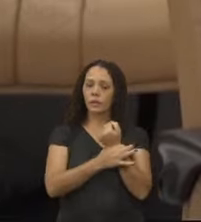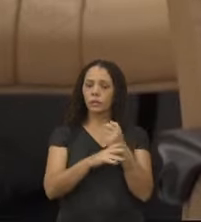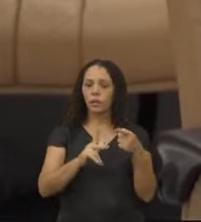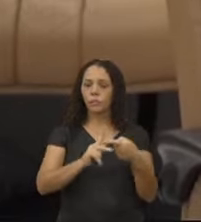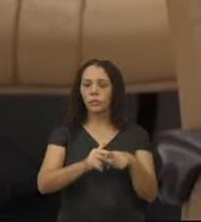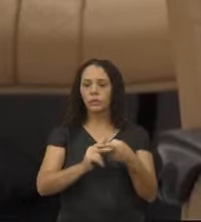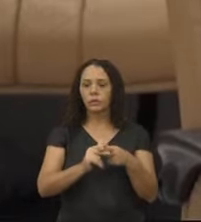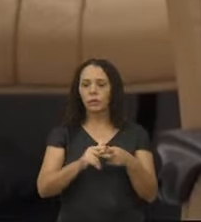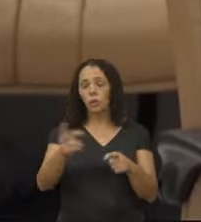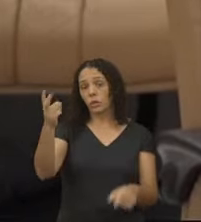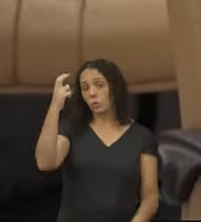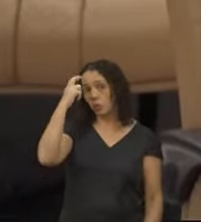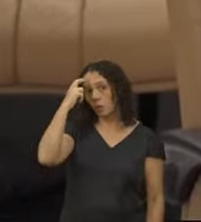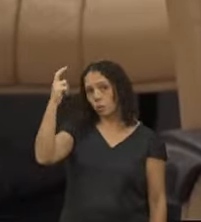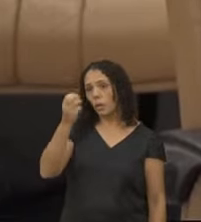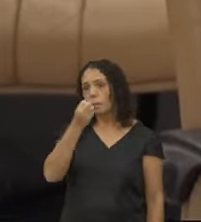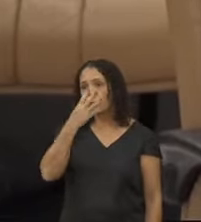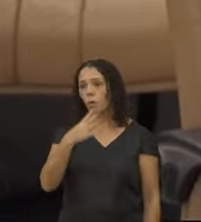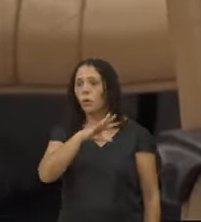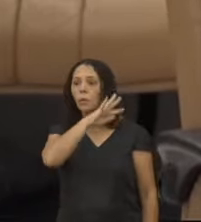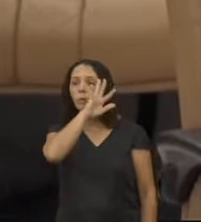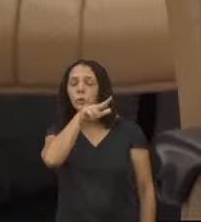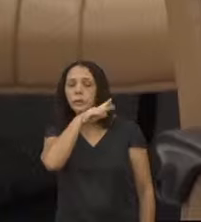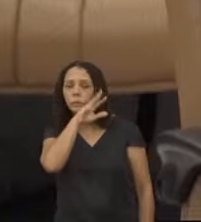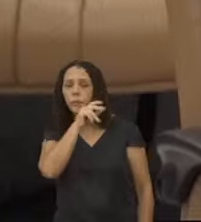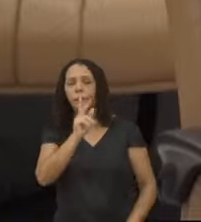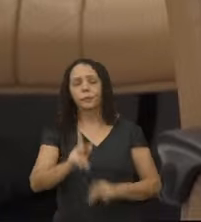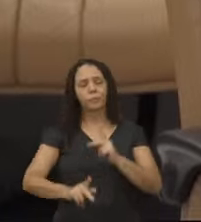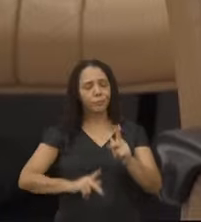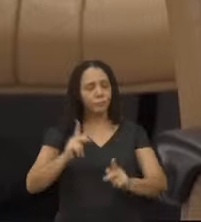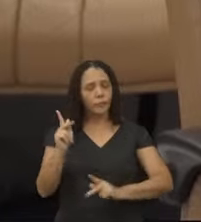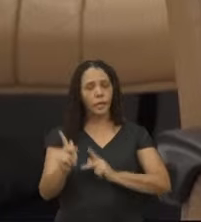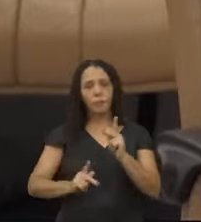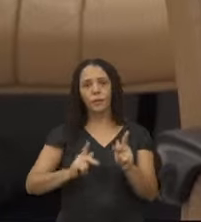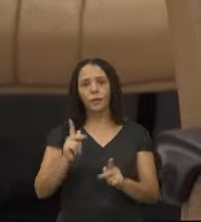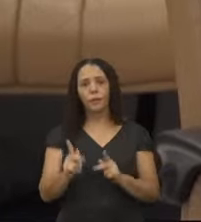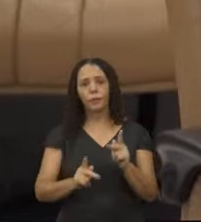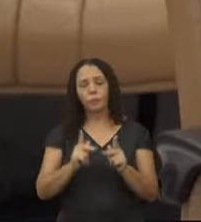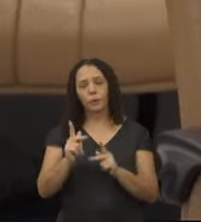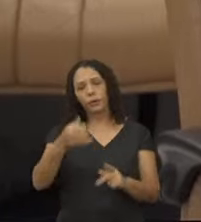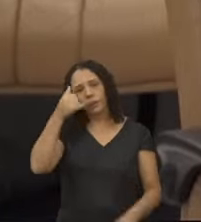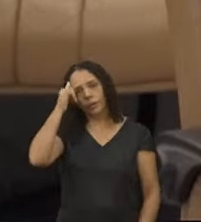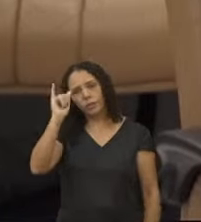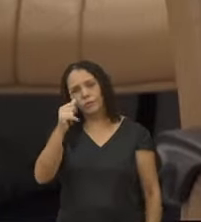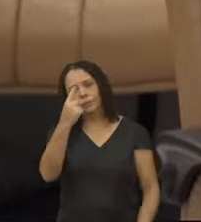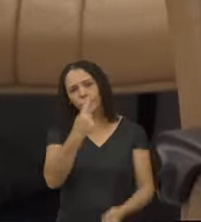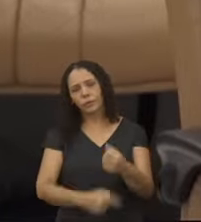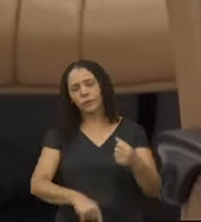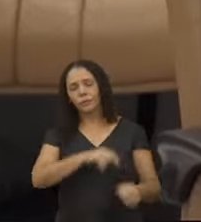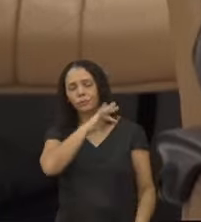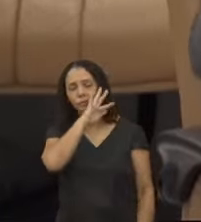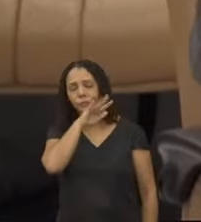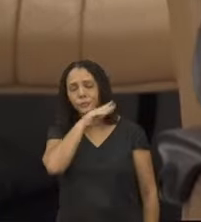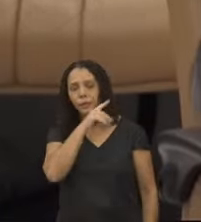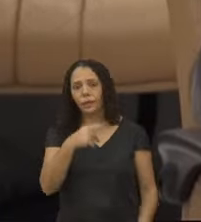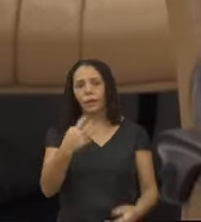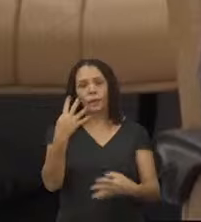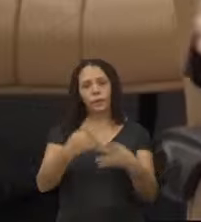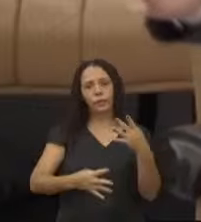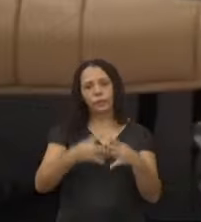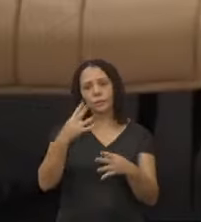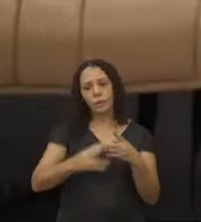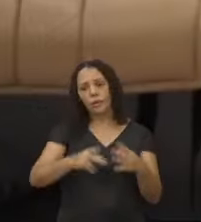de uma cultura sadia para os animais, sadia para a população, que não afete nem machuque os nossos animaizinhos, mas também não atrapalhe